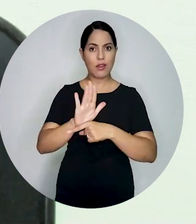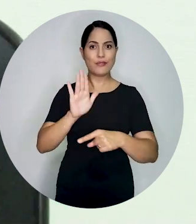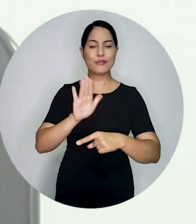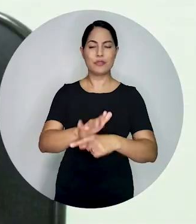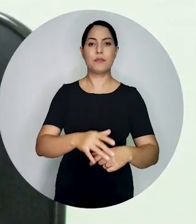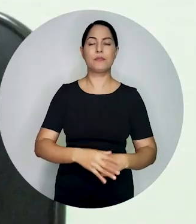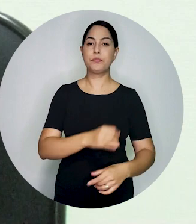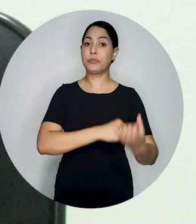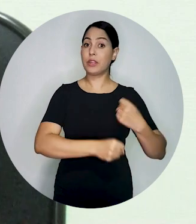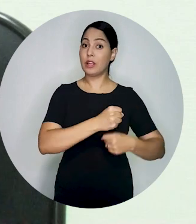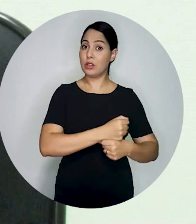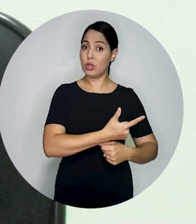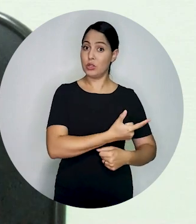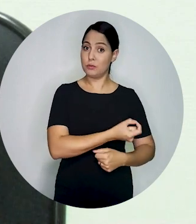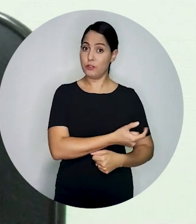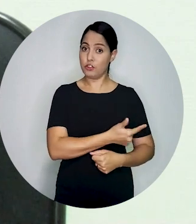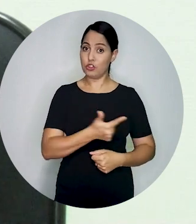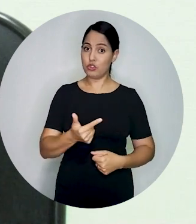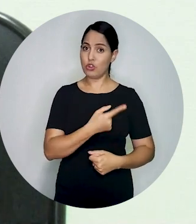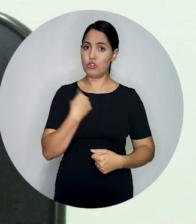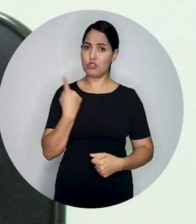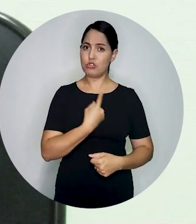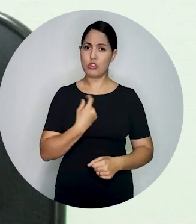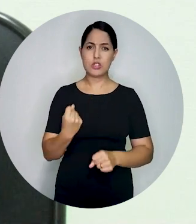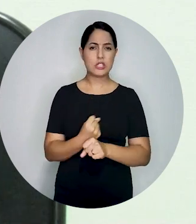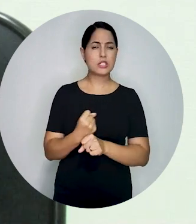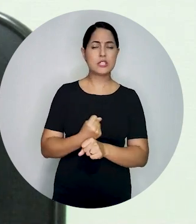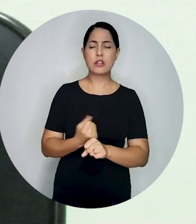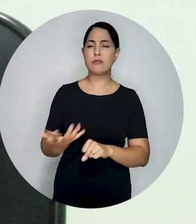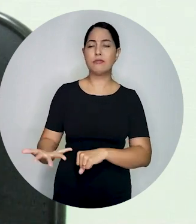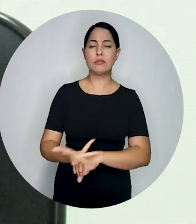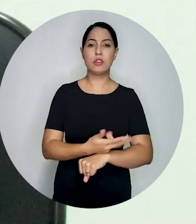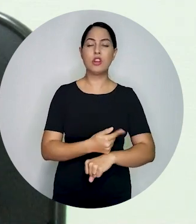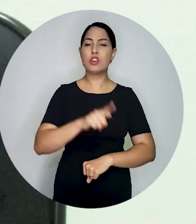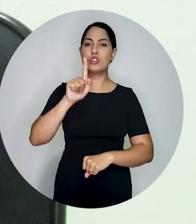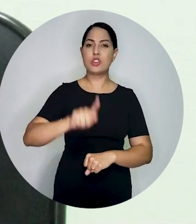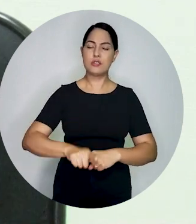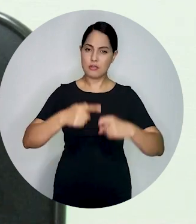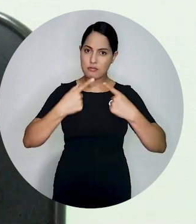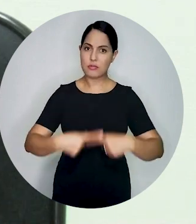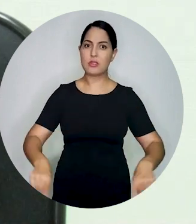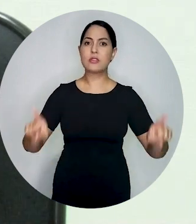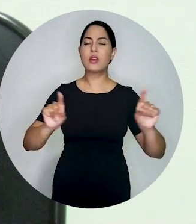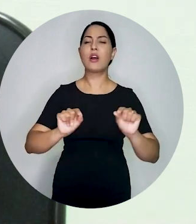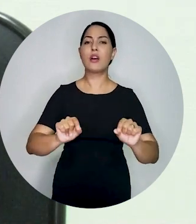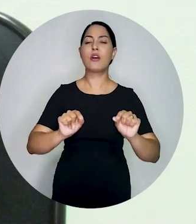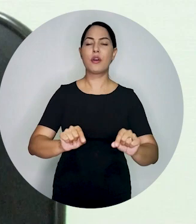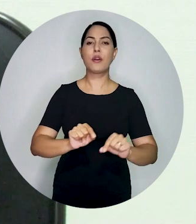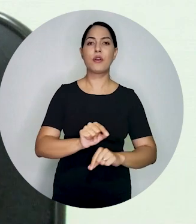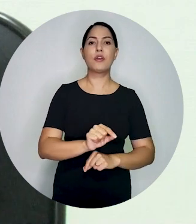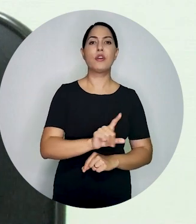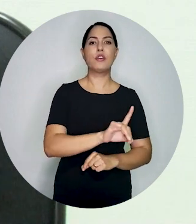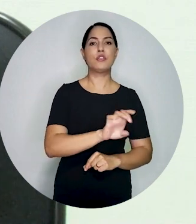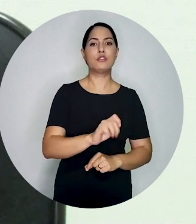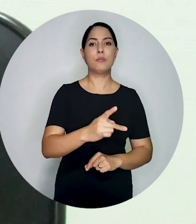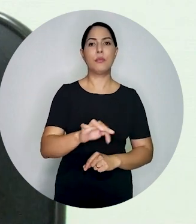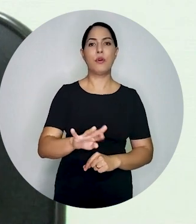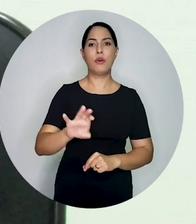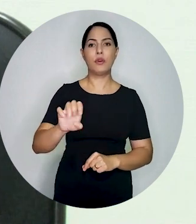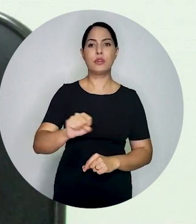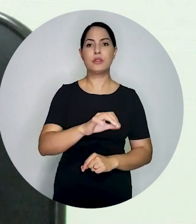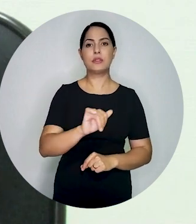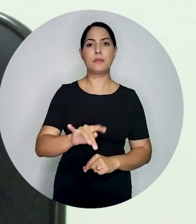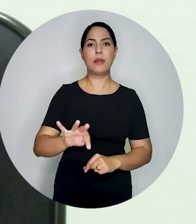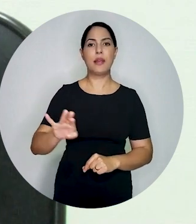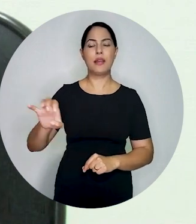feminina do Brasil. Em 2022 foi um grande ano. Inauguramos uma gestão capitaneada pelo nosso presidente Beto Simonetti de portas abertas. Tivemos